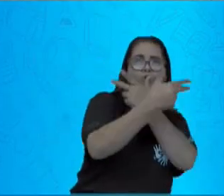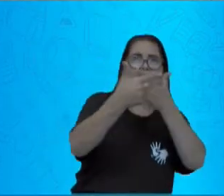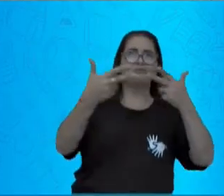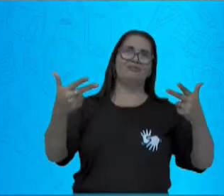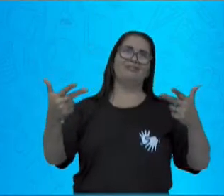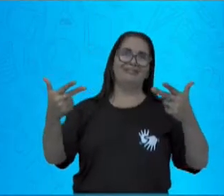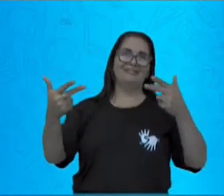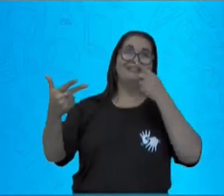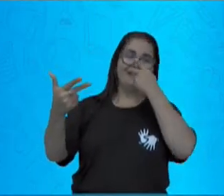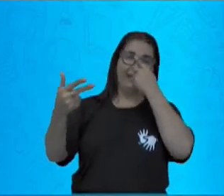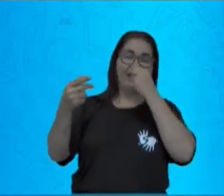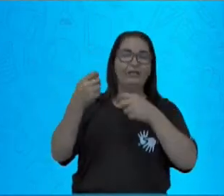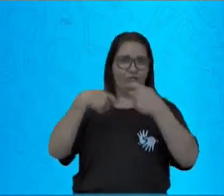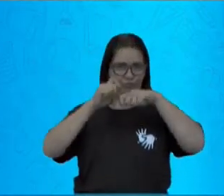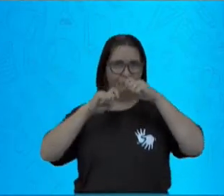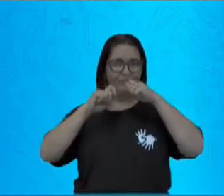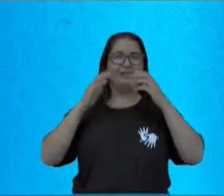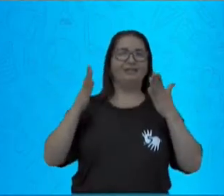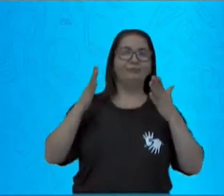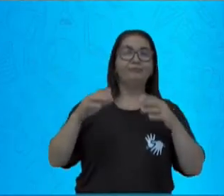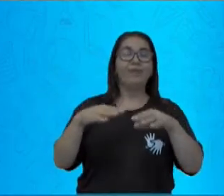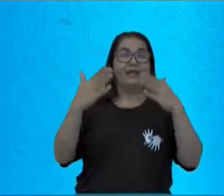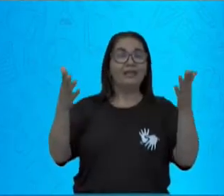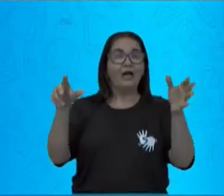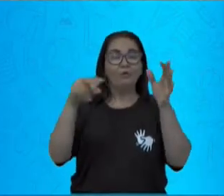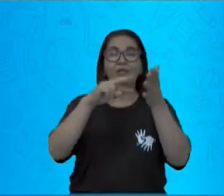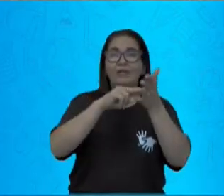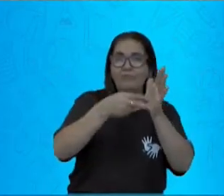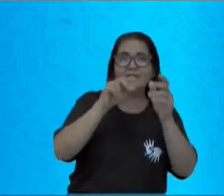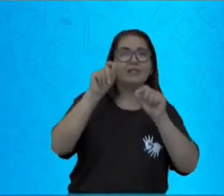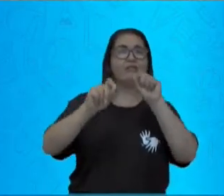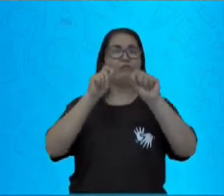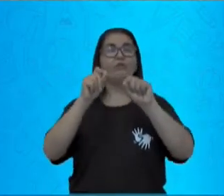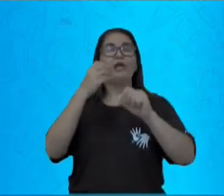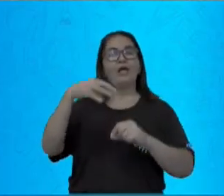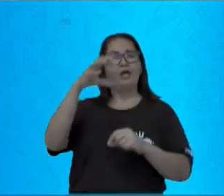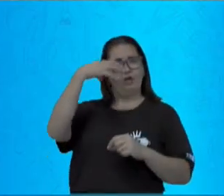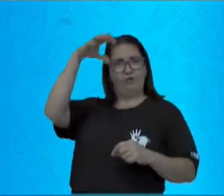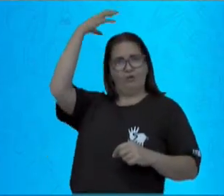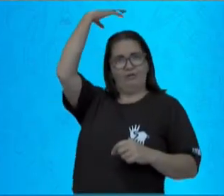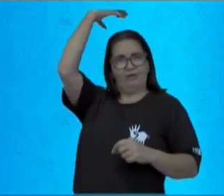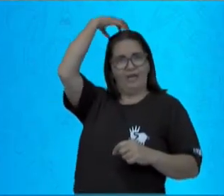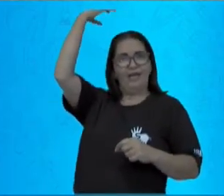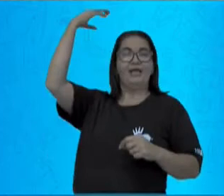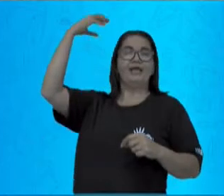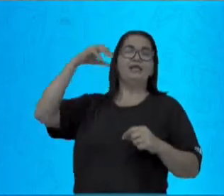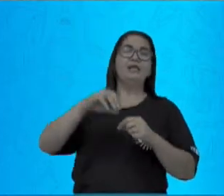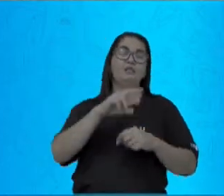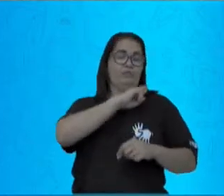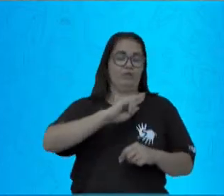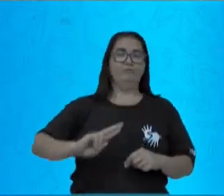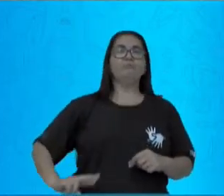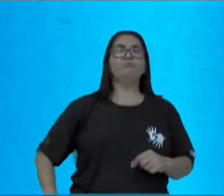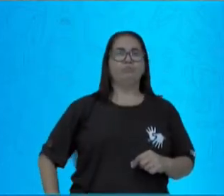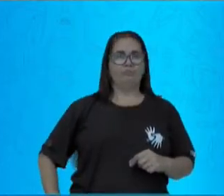Lorde Protetor da Inglaterra, que significa rei de uma